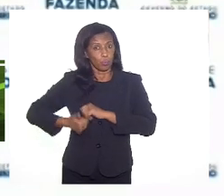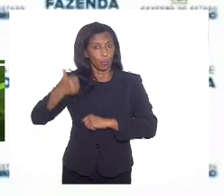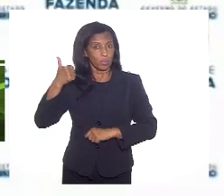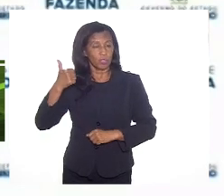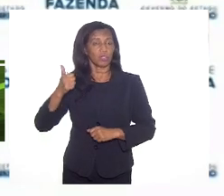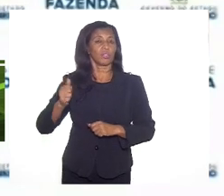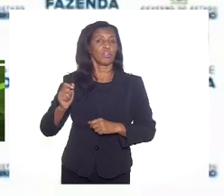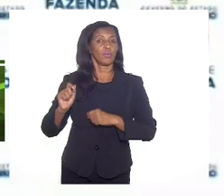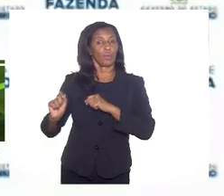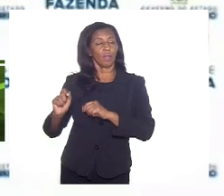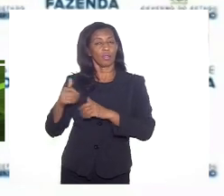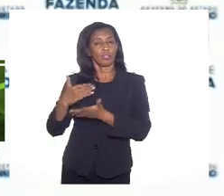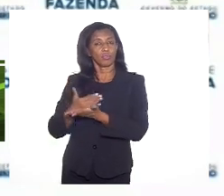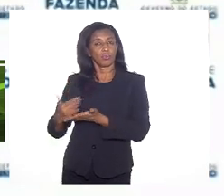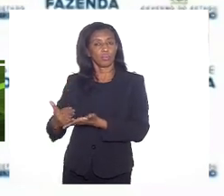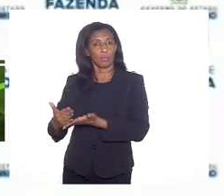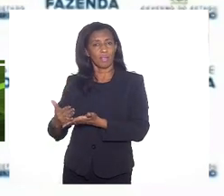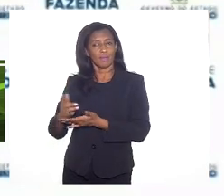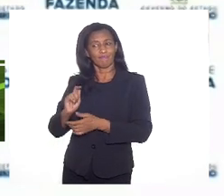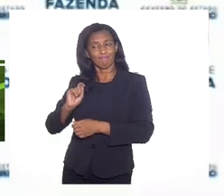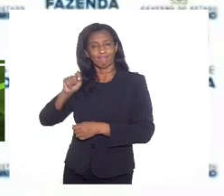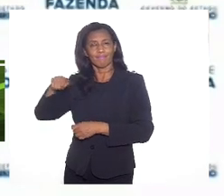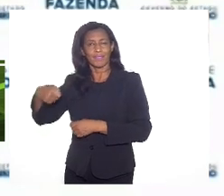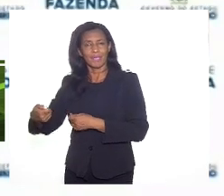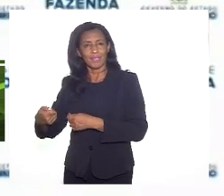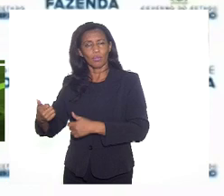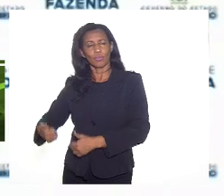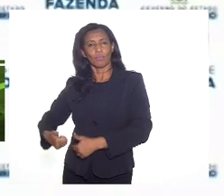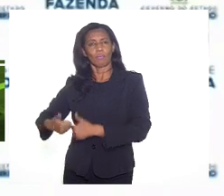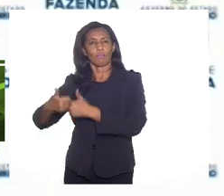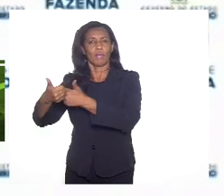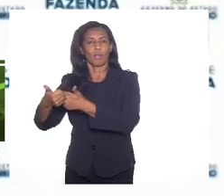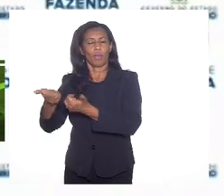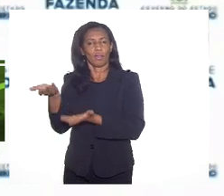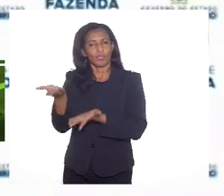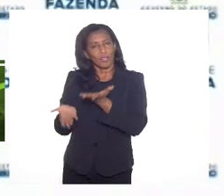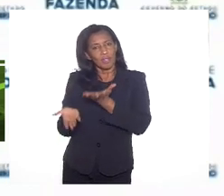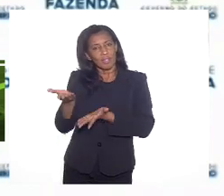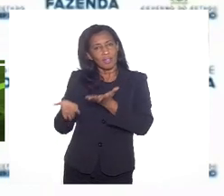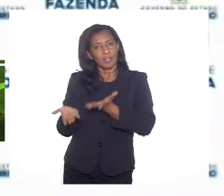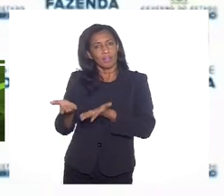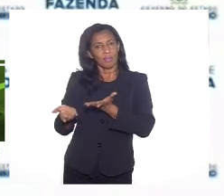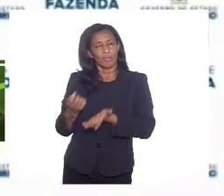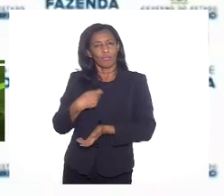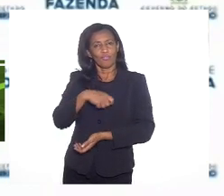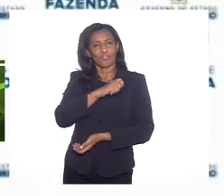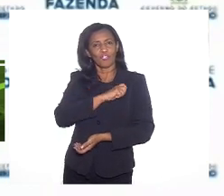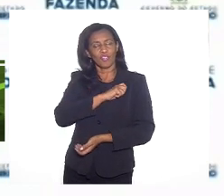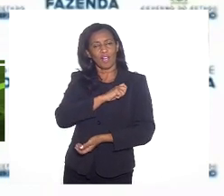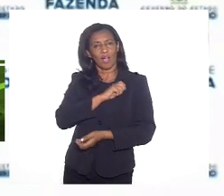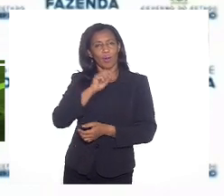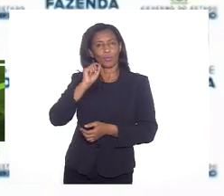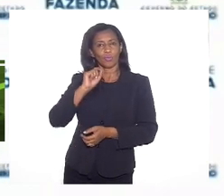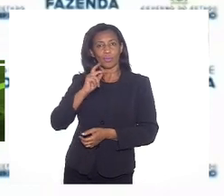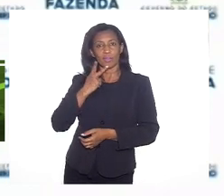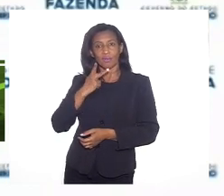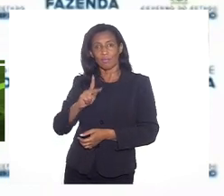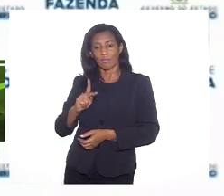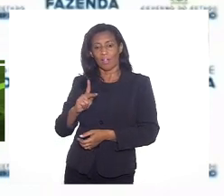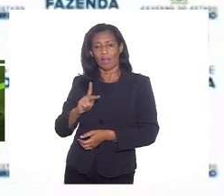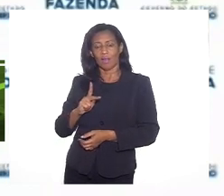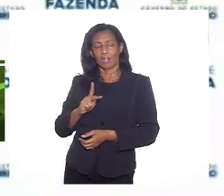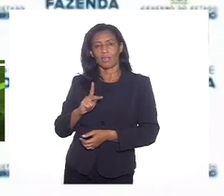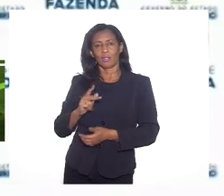que a gente começa a dar sinais de recuperação, de equilíbrio fiscal, pelo menos no que diz respeito ao resultado